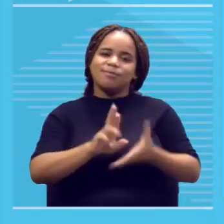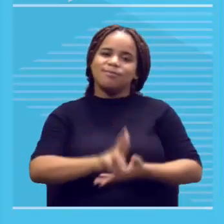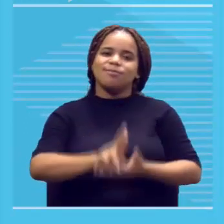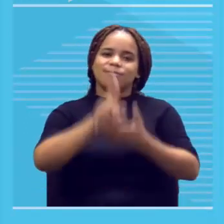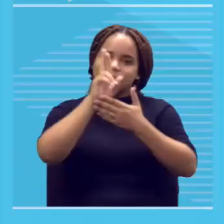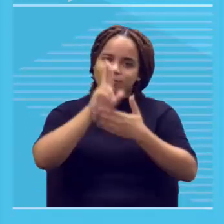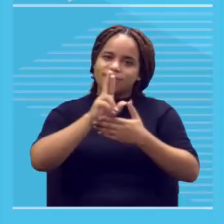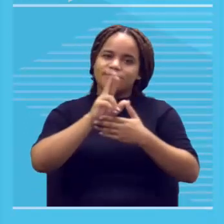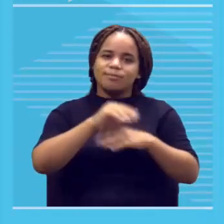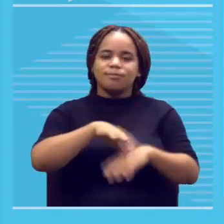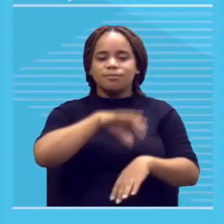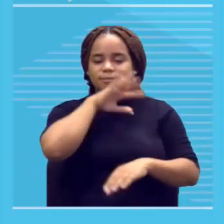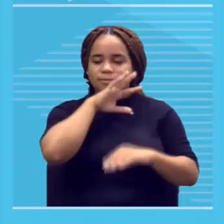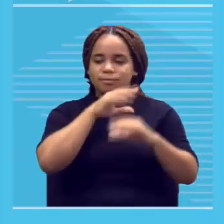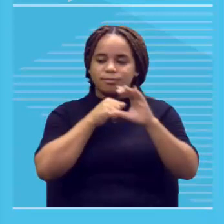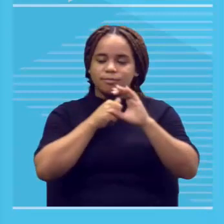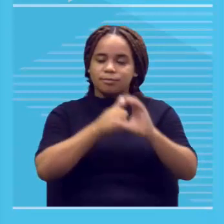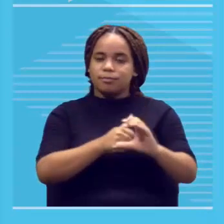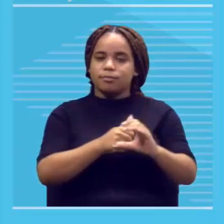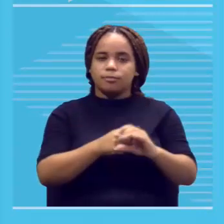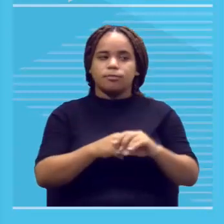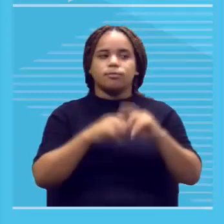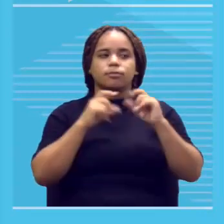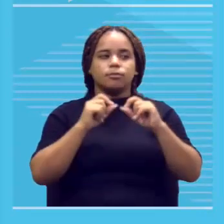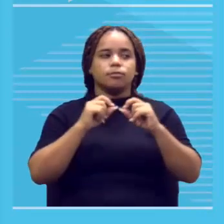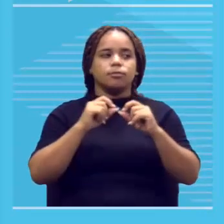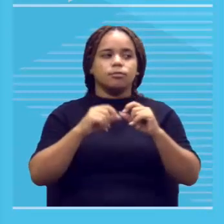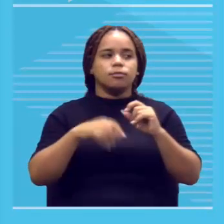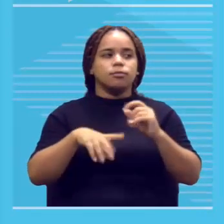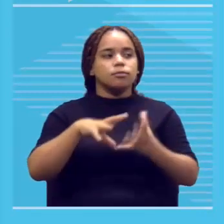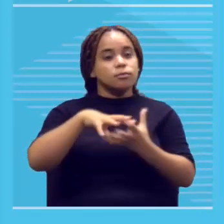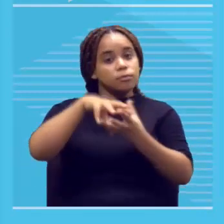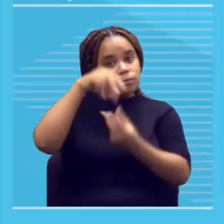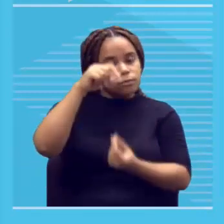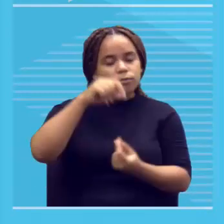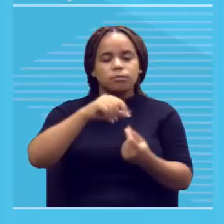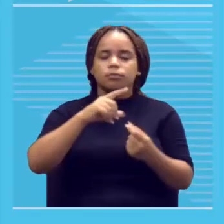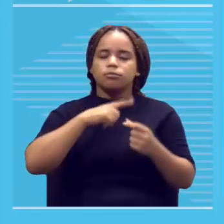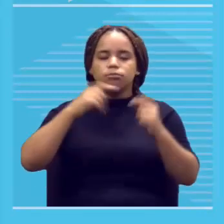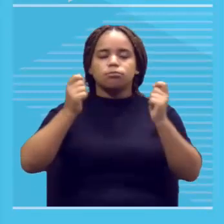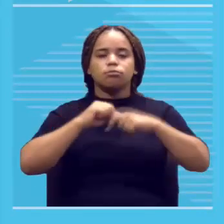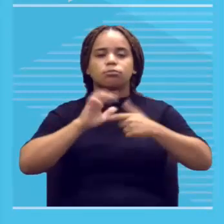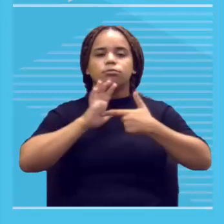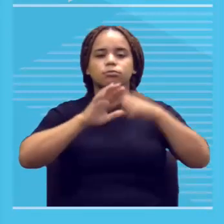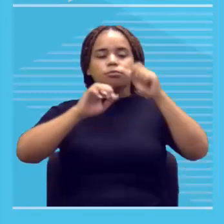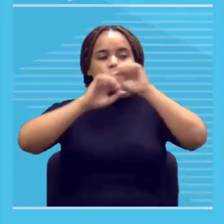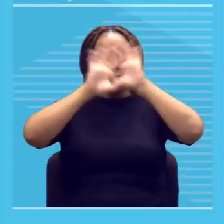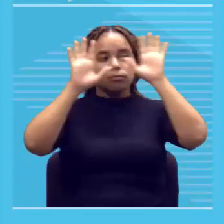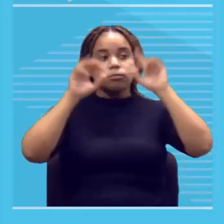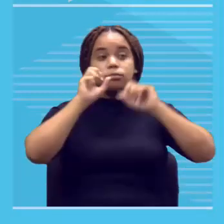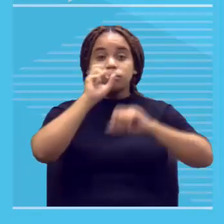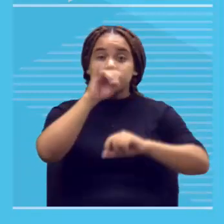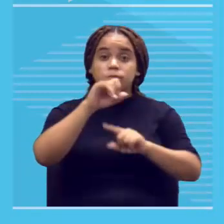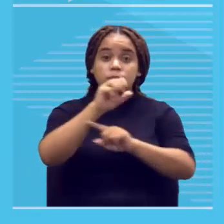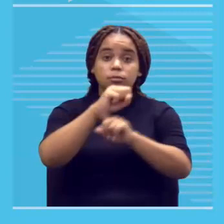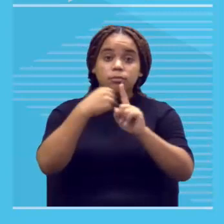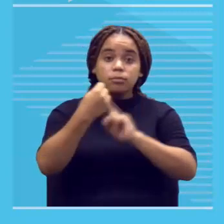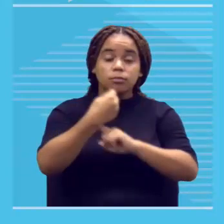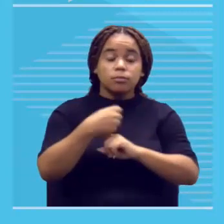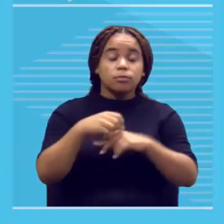ruins Tá certo e o espiritismo deixa bem claro se você organizar sua sociedade de fato